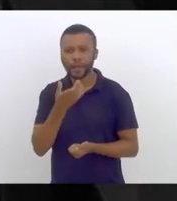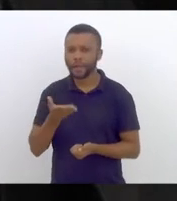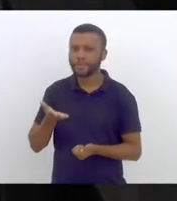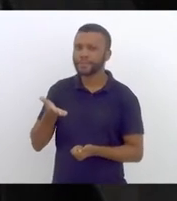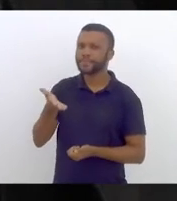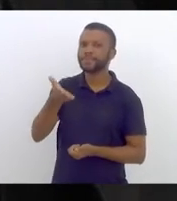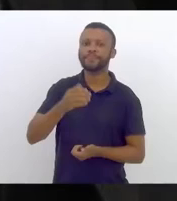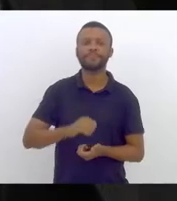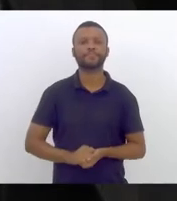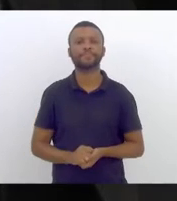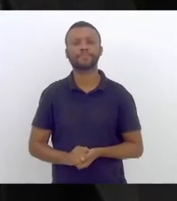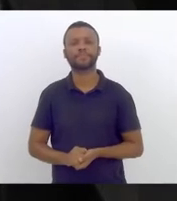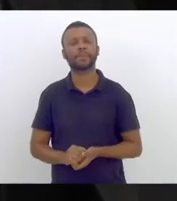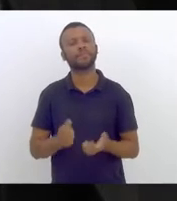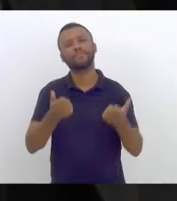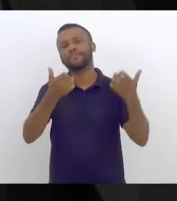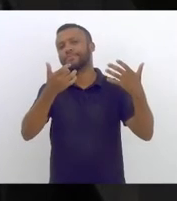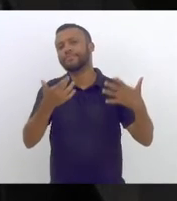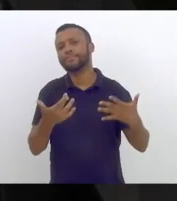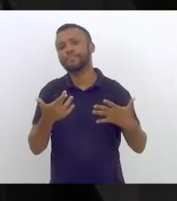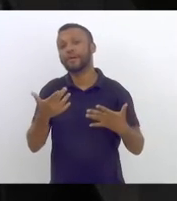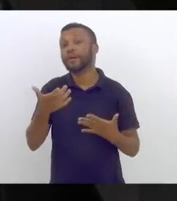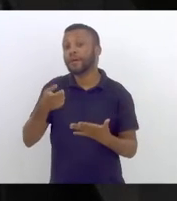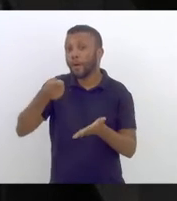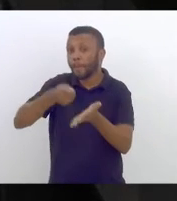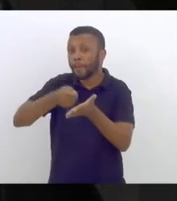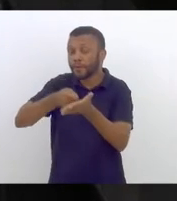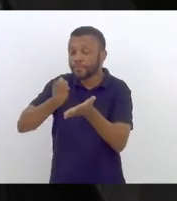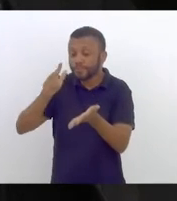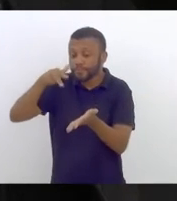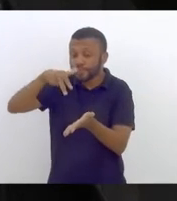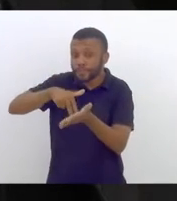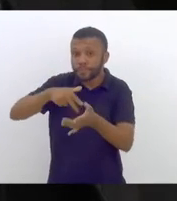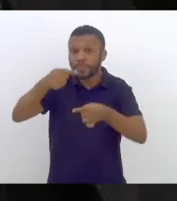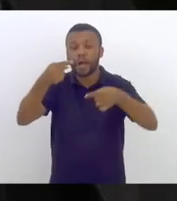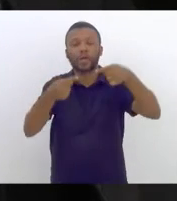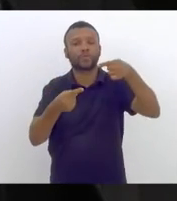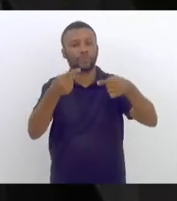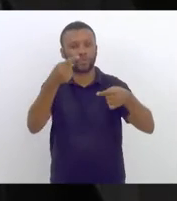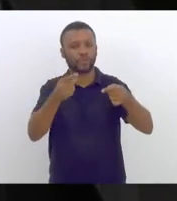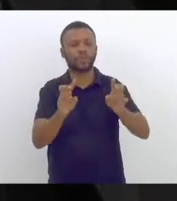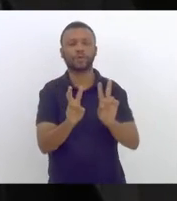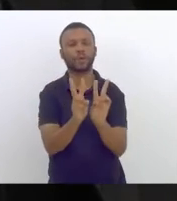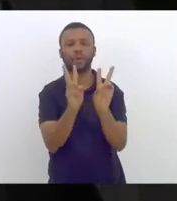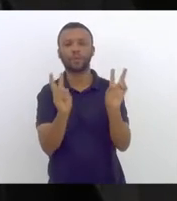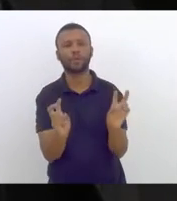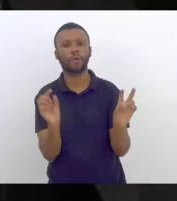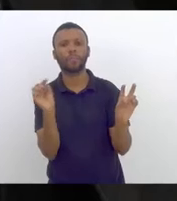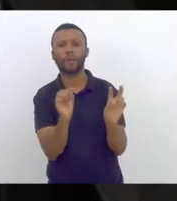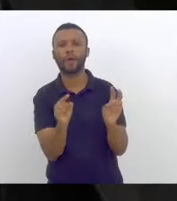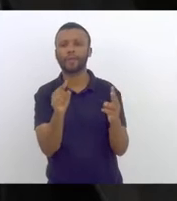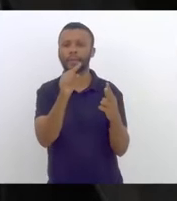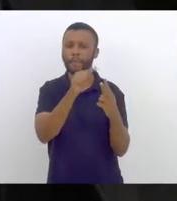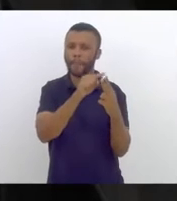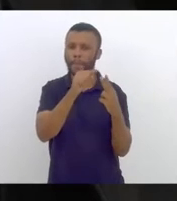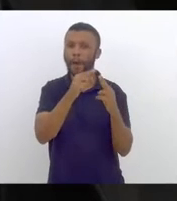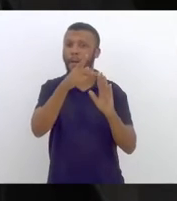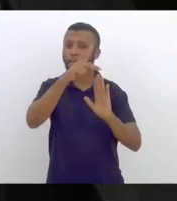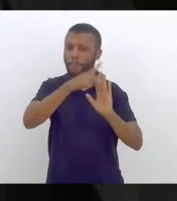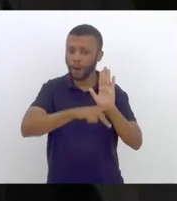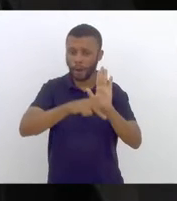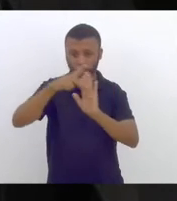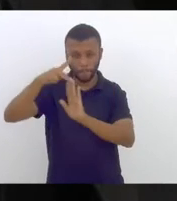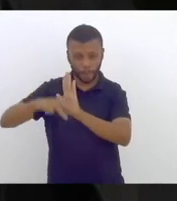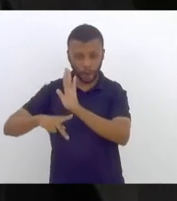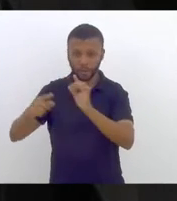também, como sempre faço, fiz questão de me inscrever para fazer a discussão sobre esses dois projetos, essas duas